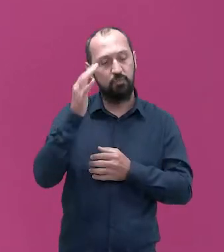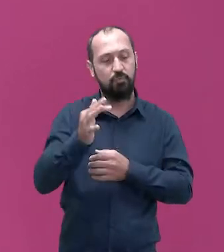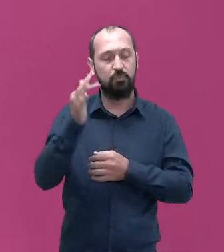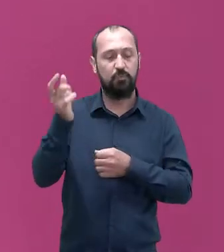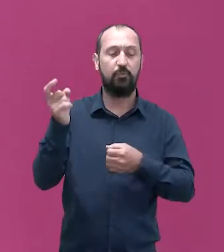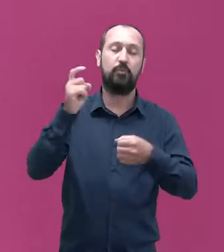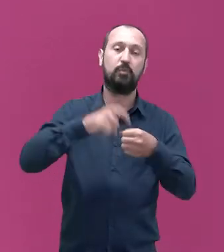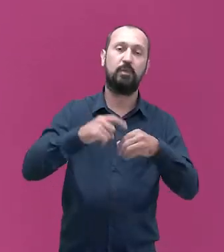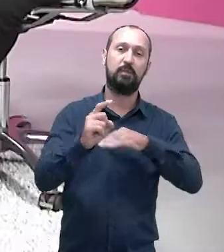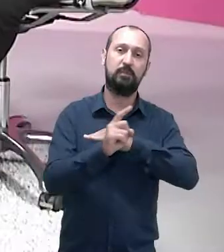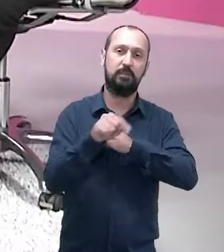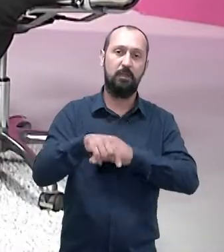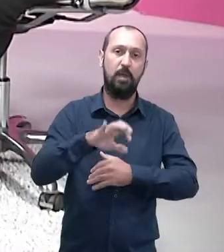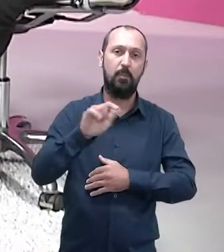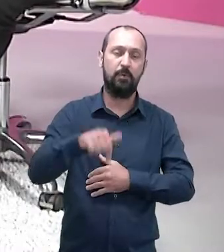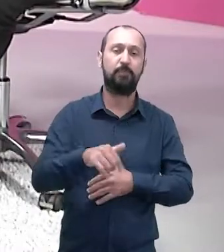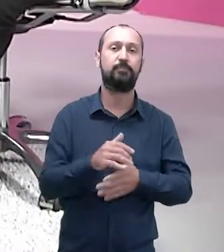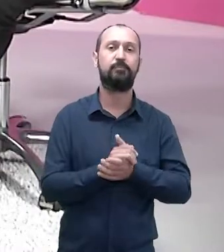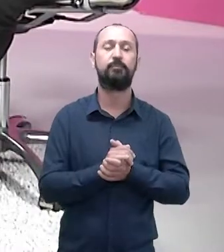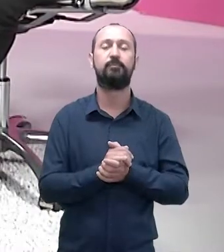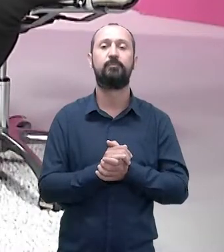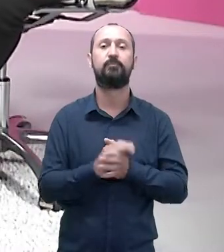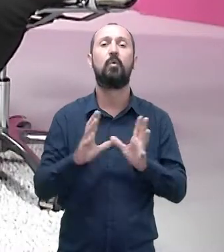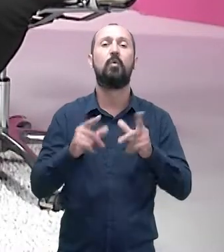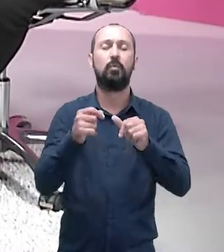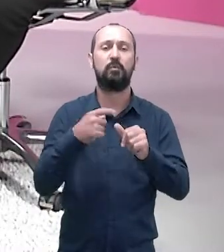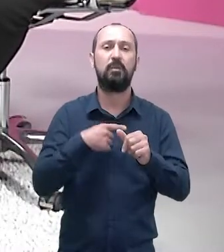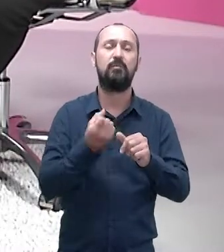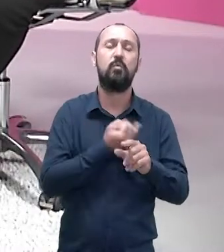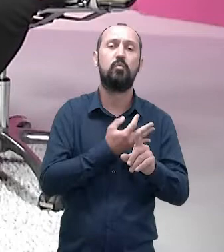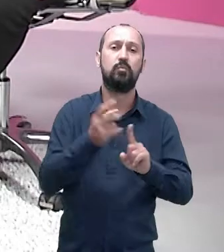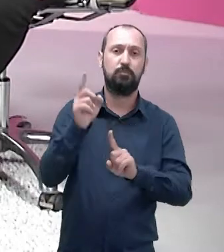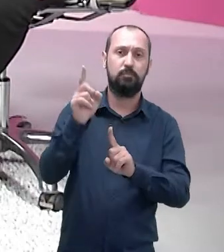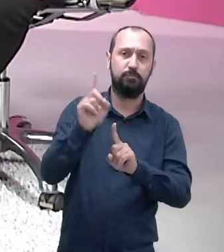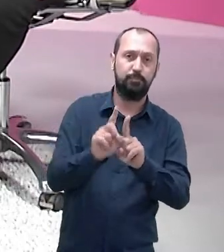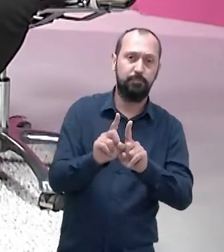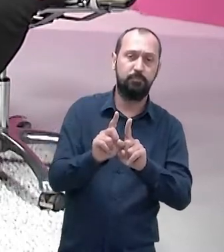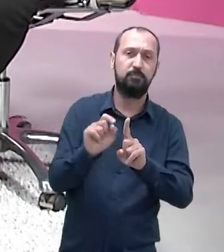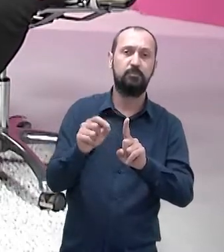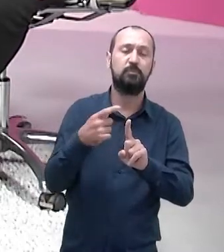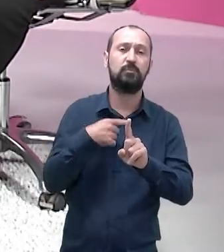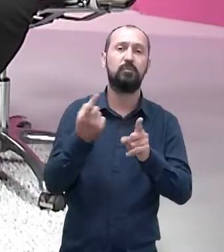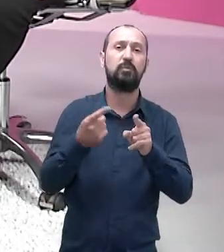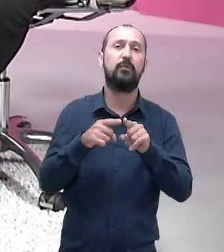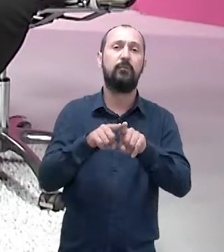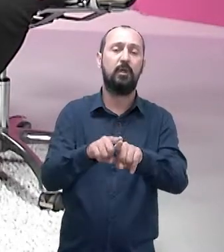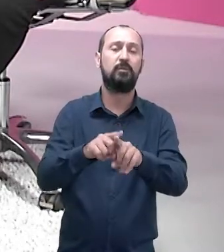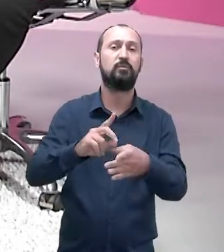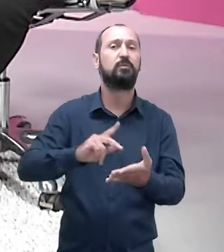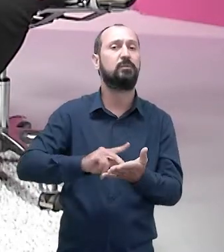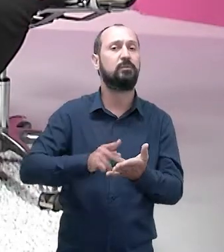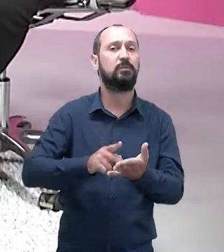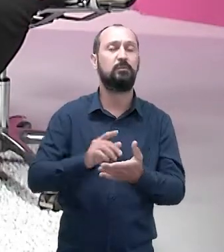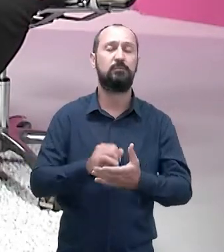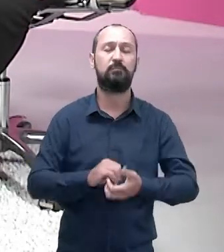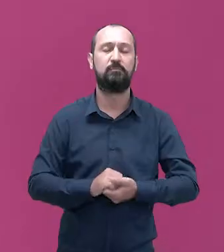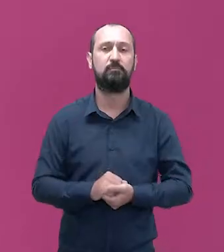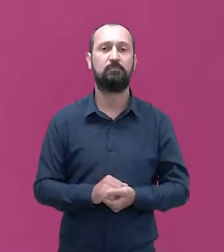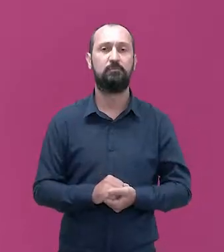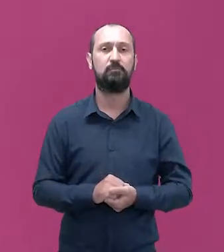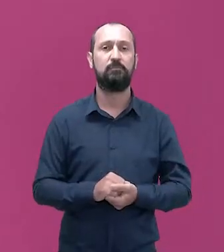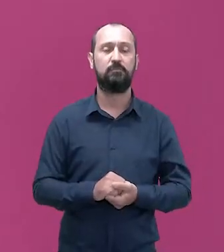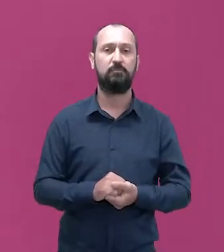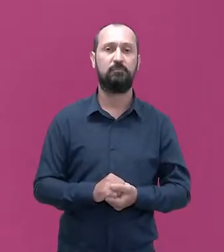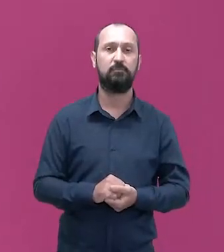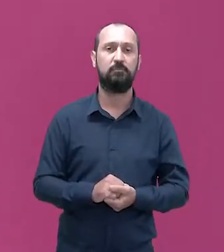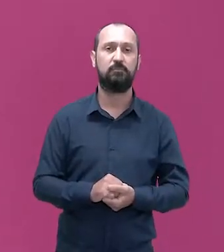voltar a atender a população de Campo Grande. Rodrigo, e com tudo isso, houve uma queda significativa dos filiados no sindicato?